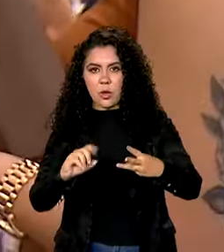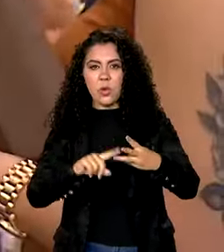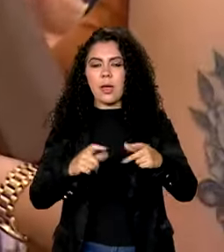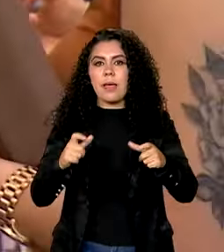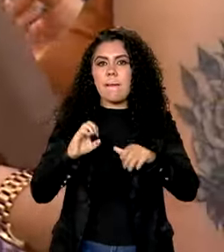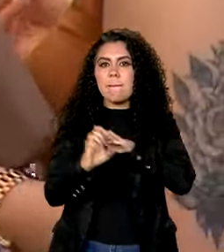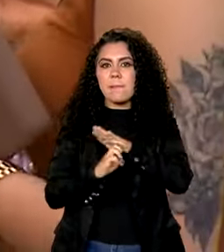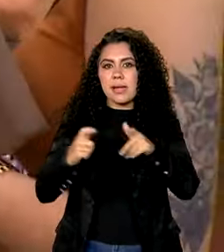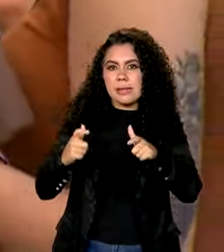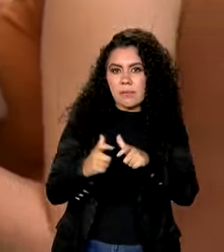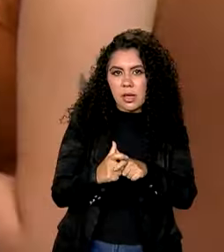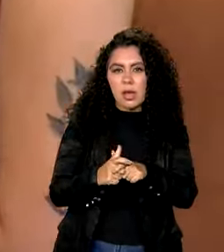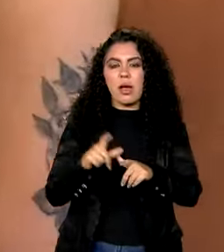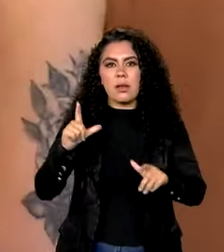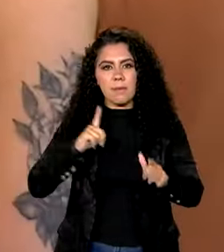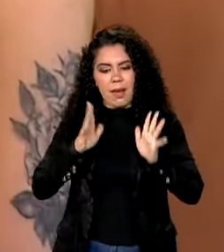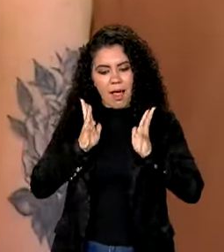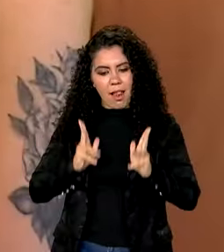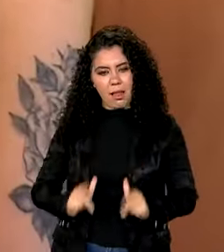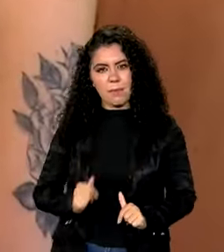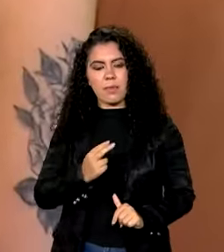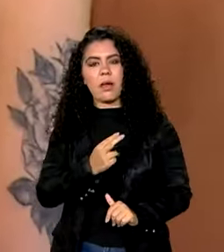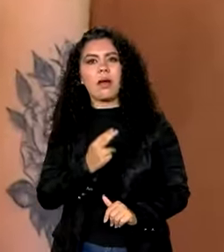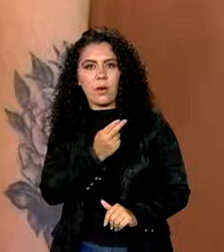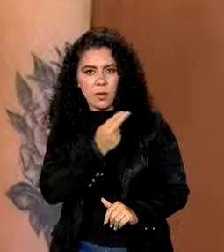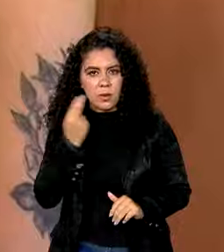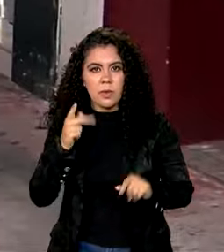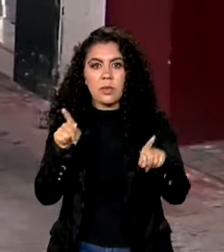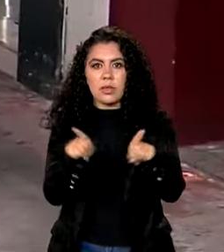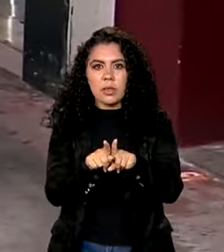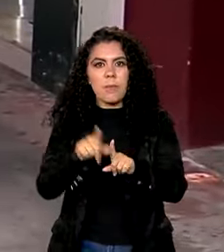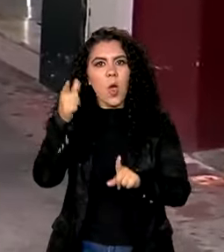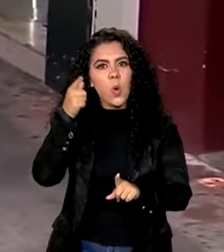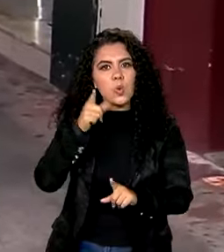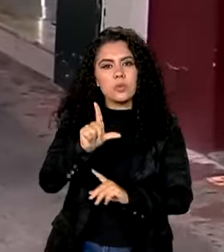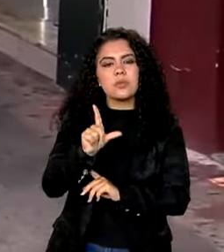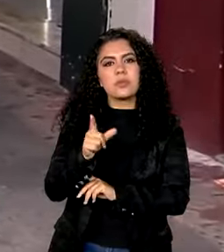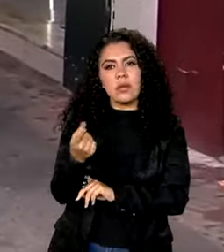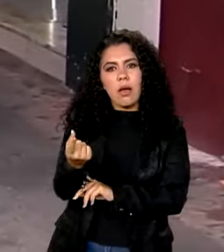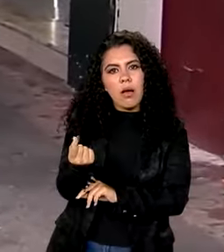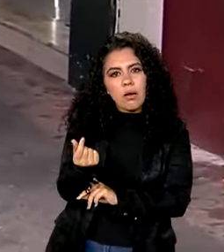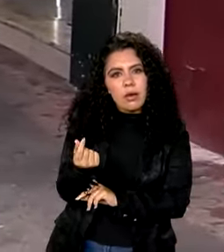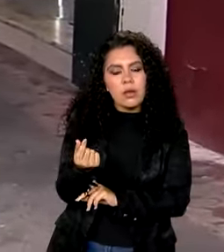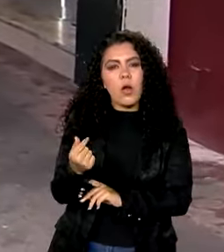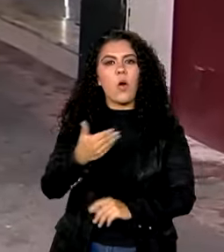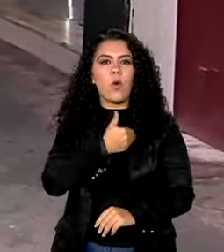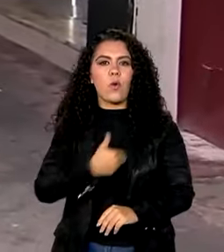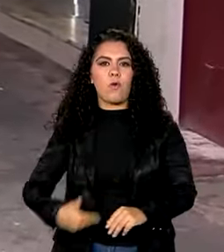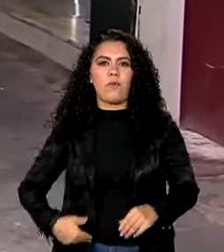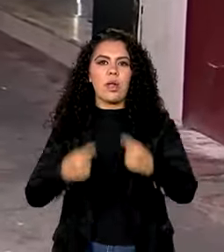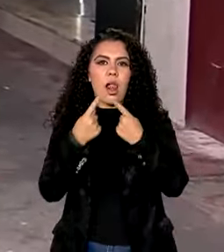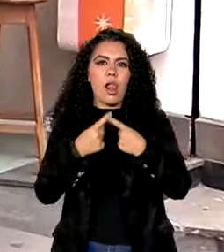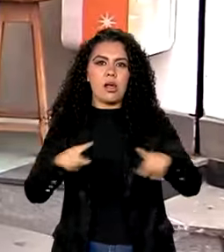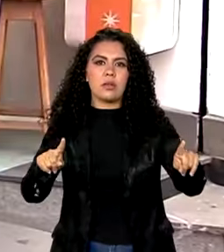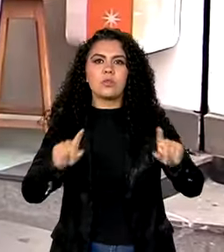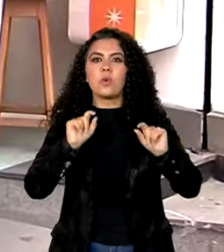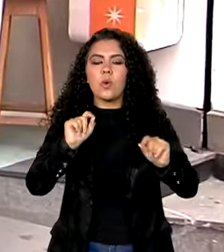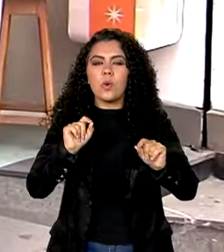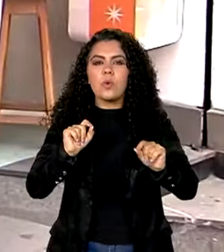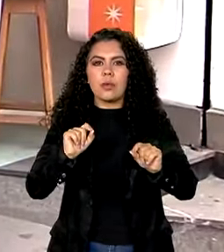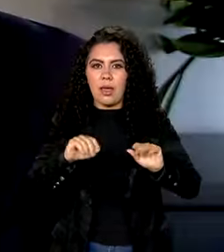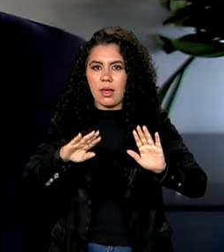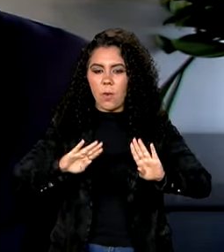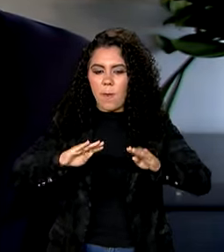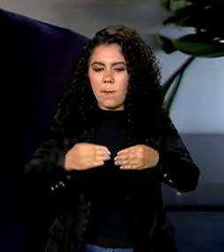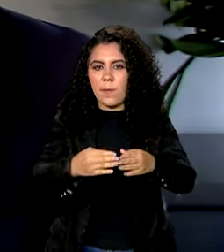a saírem do vermelho e recuperarem o poder de crédito, o governo lançou o Desenrola Pequenos